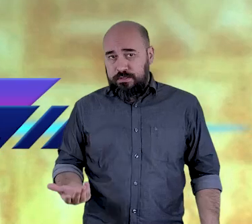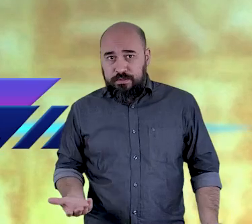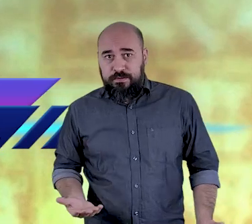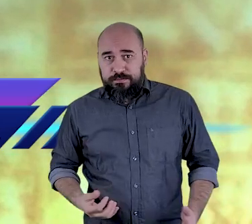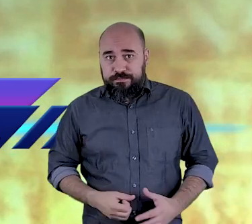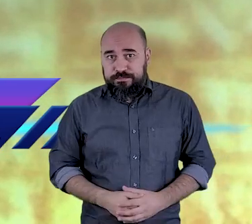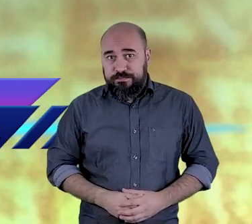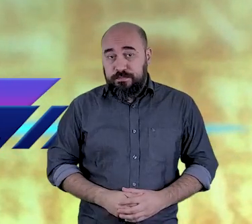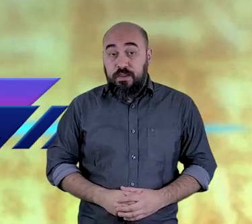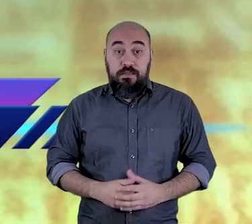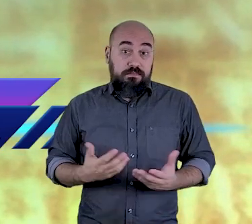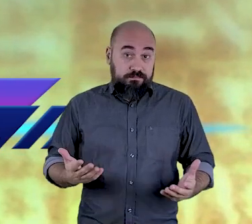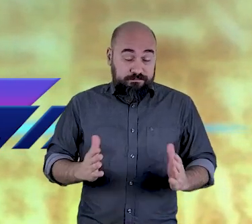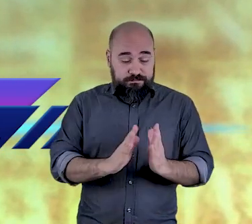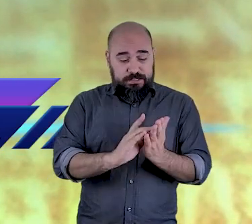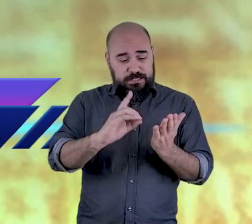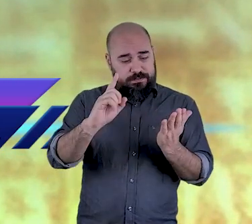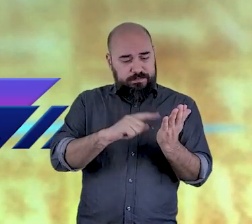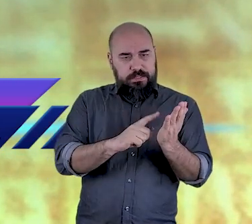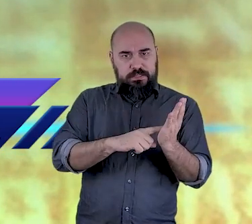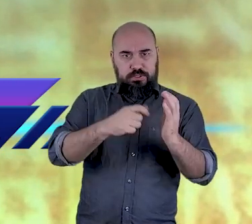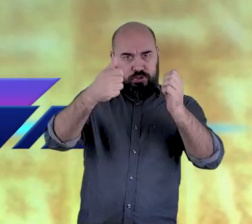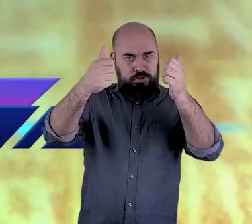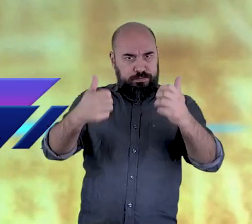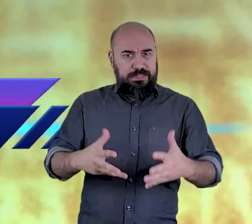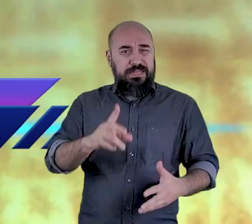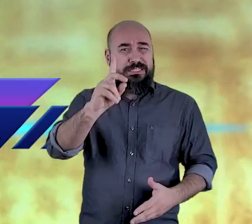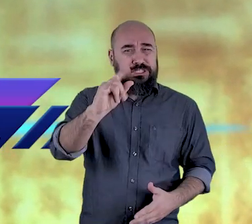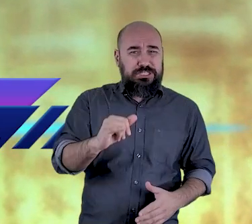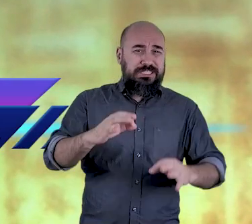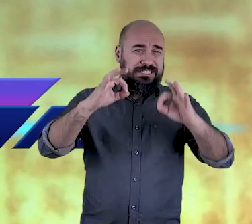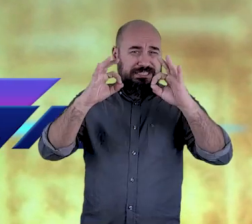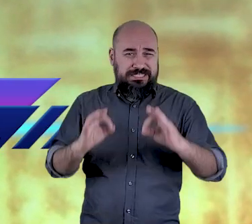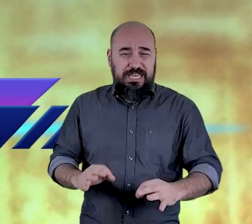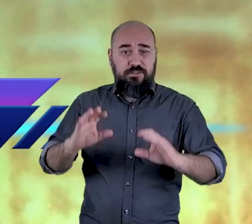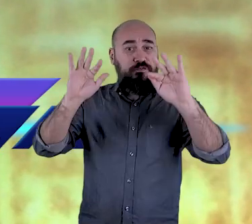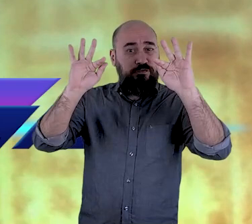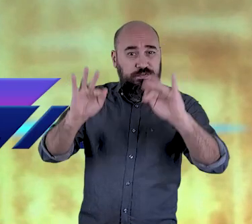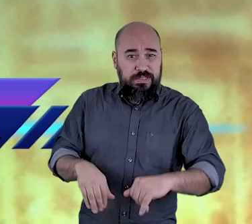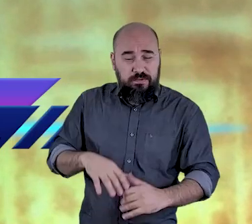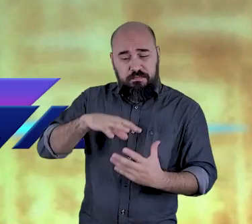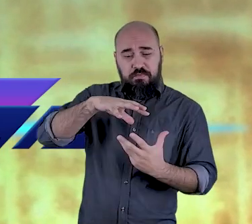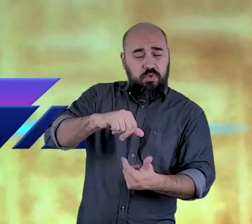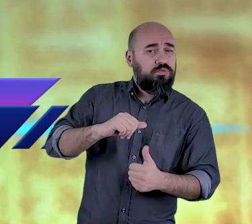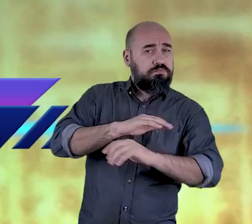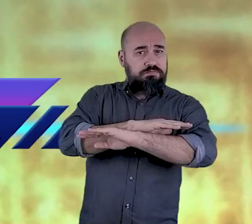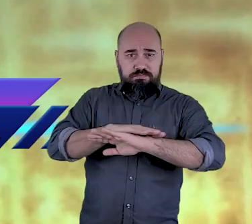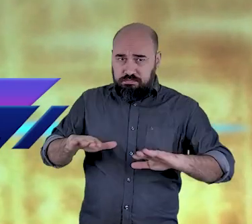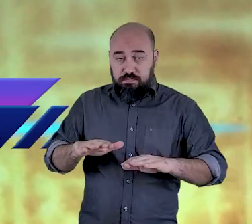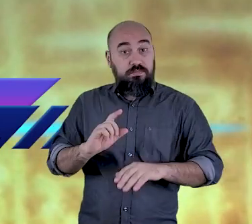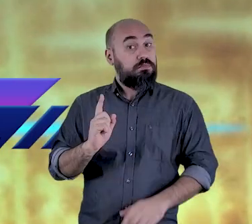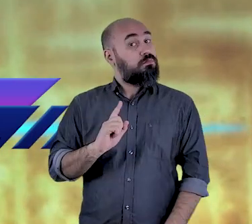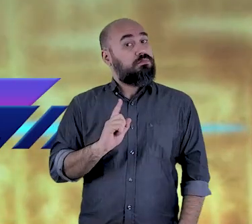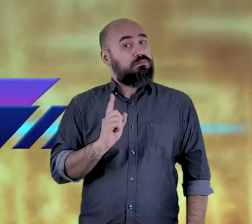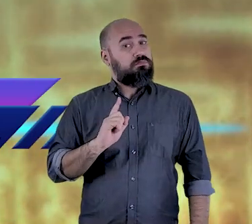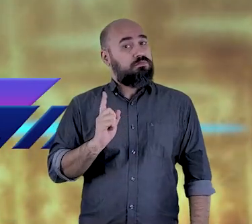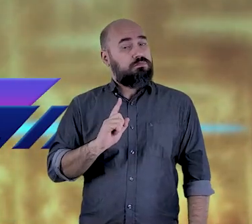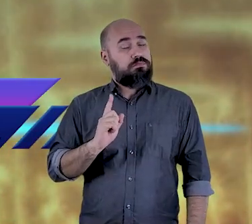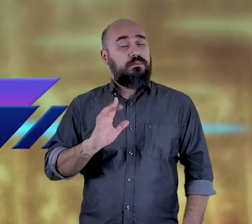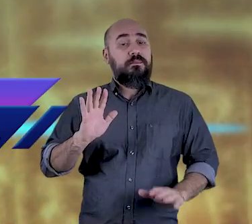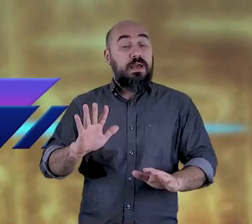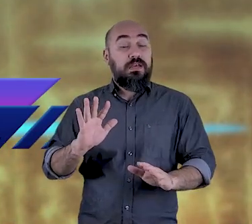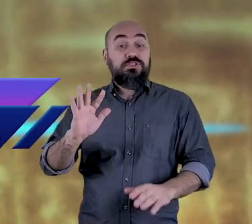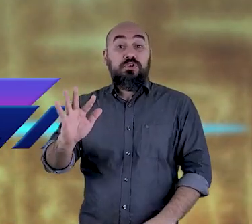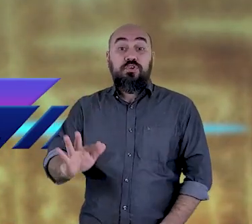a Bíblia nada nos diz sobre a data exata do fim mas ela mostra os eventos que